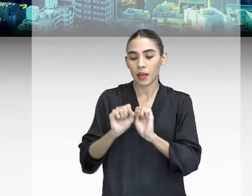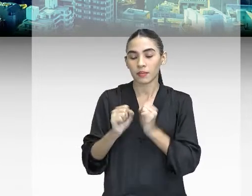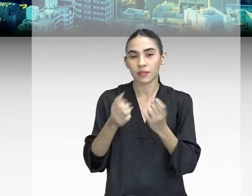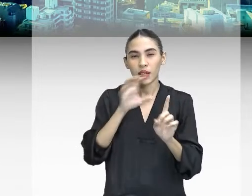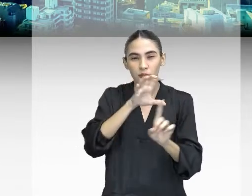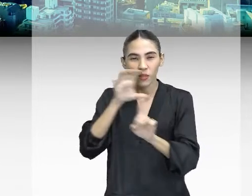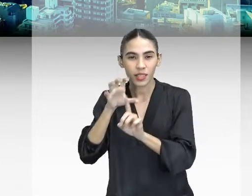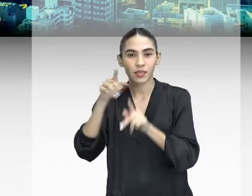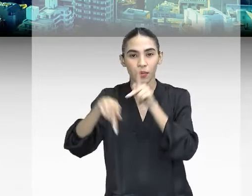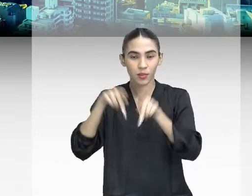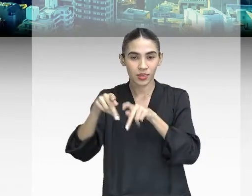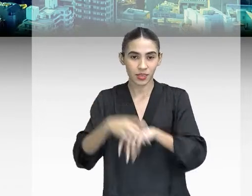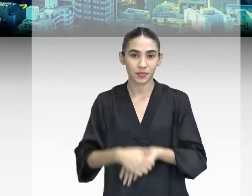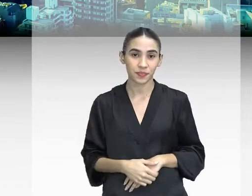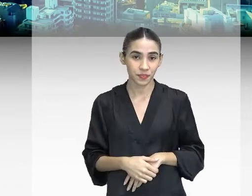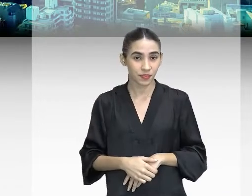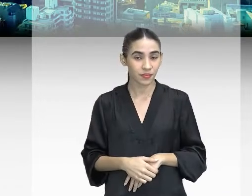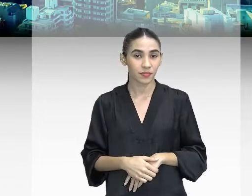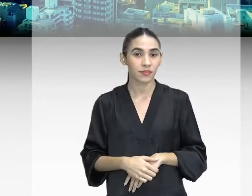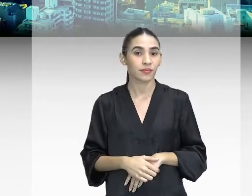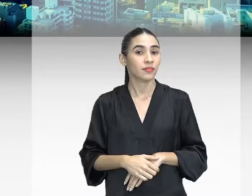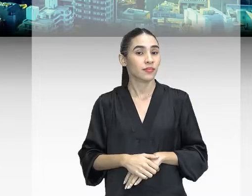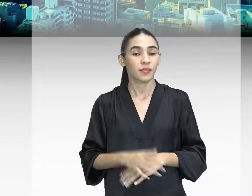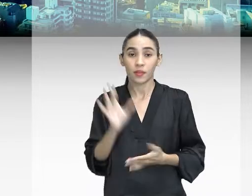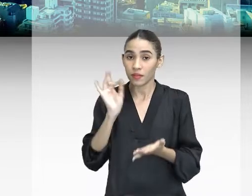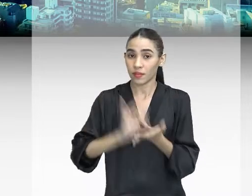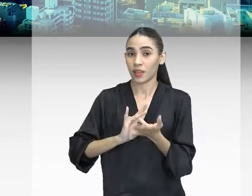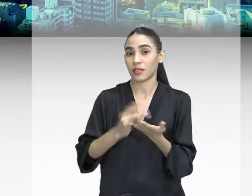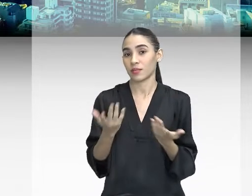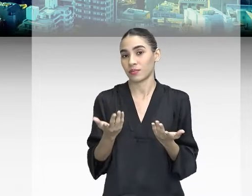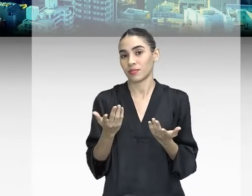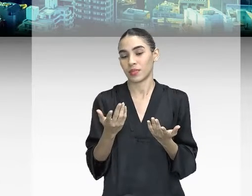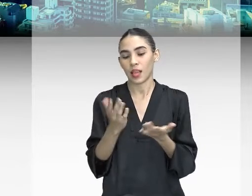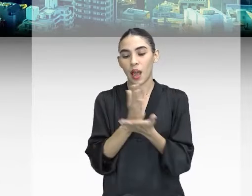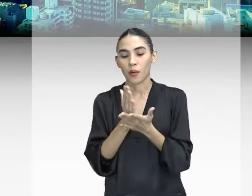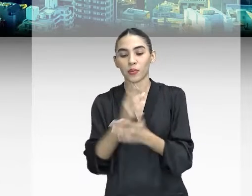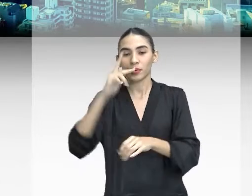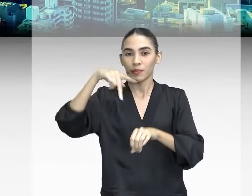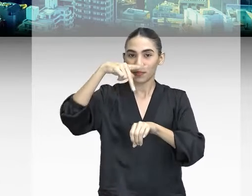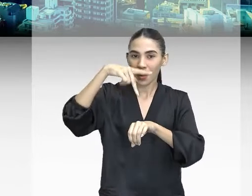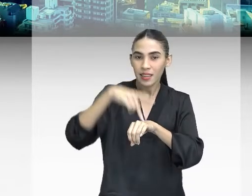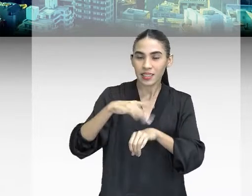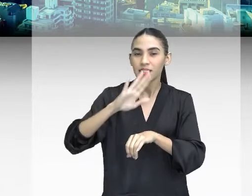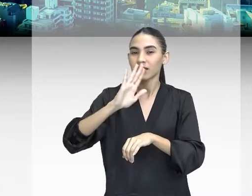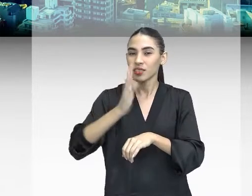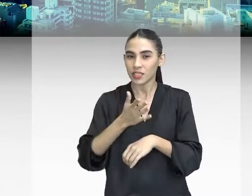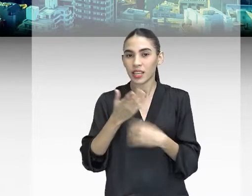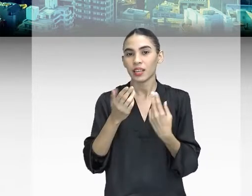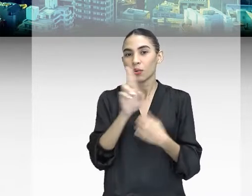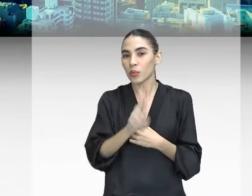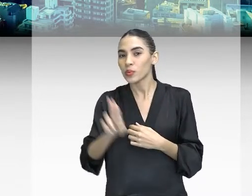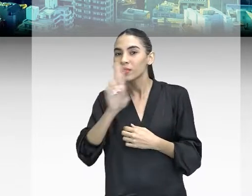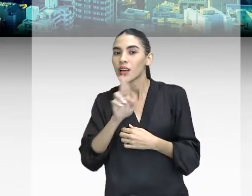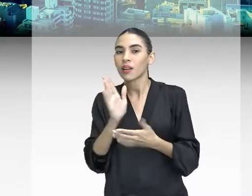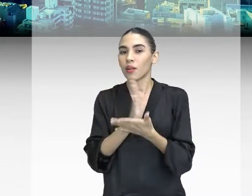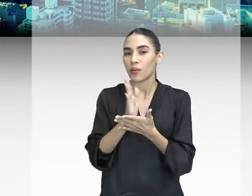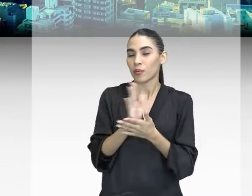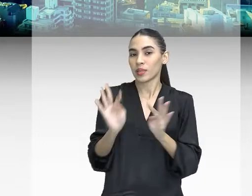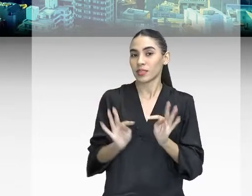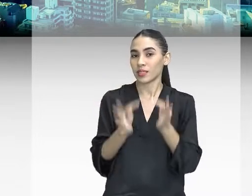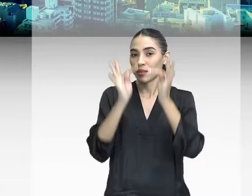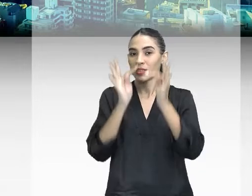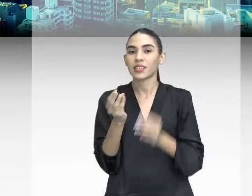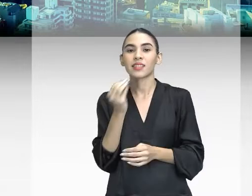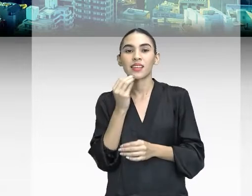na população. Então, já é uma realidade, né, muitos países aí já testaram algumas tecnologias para tentar